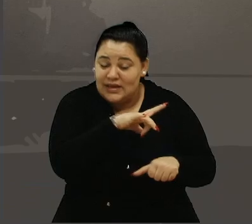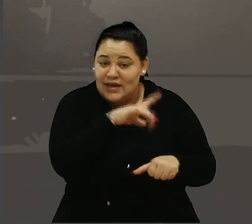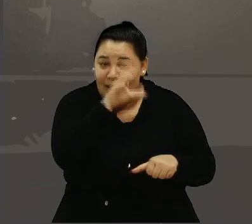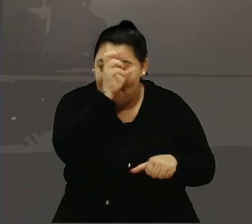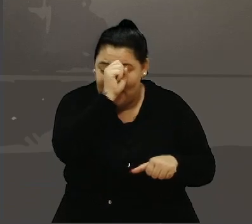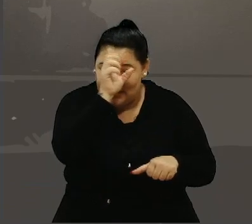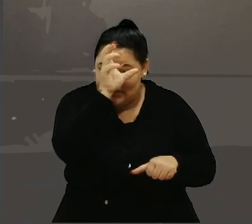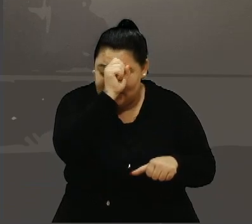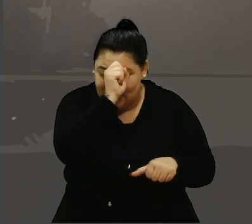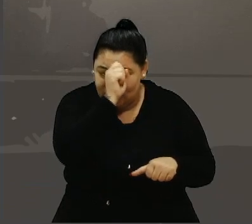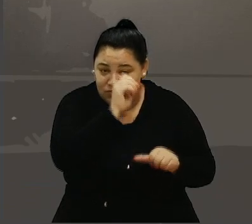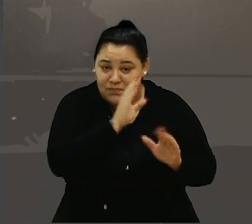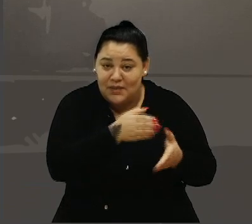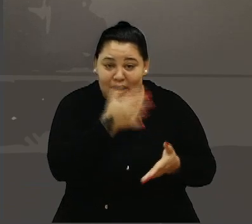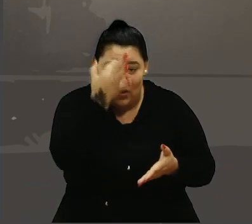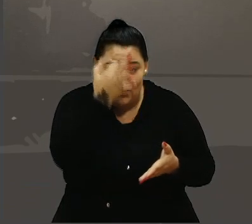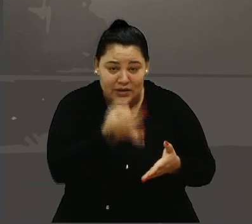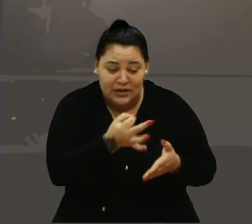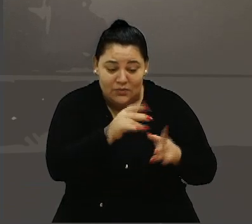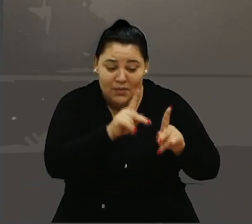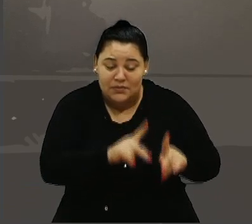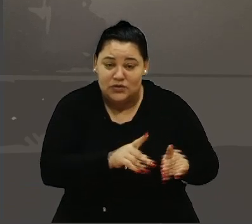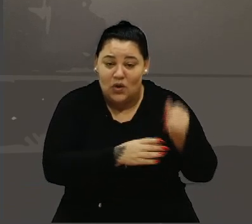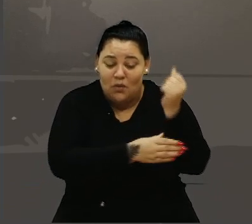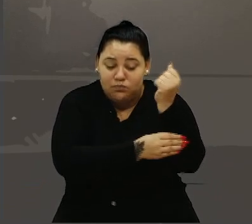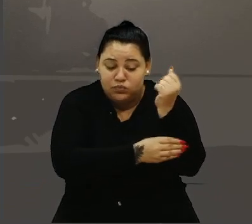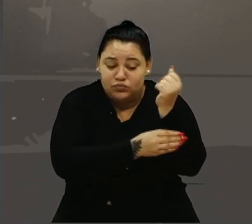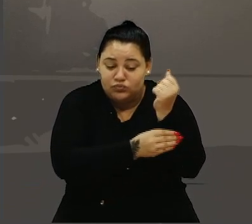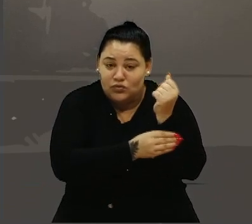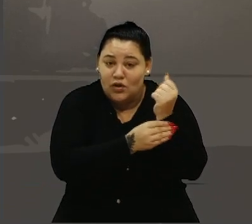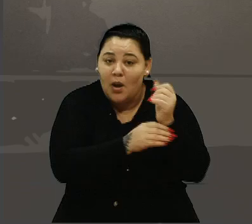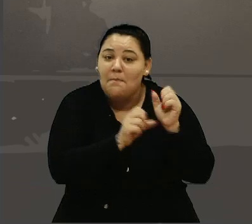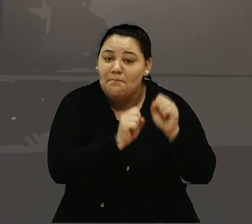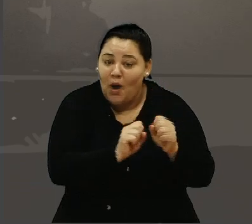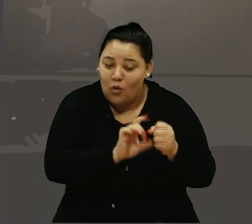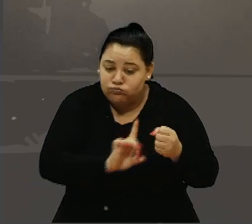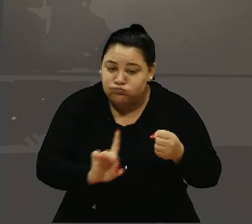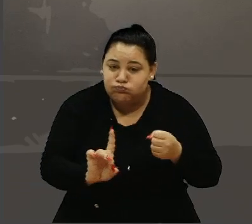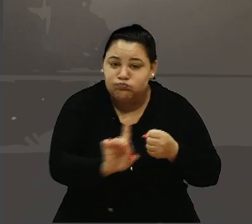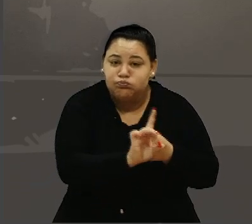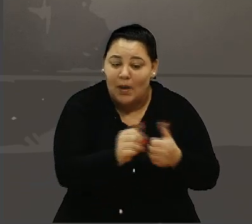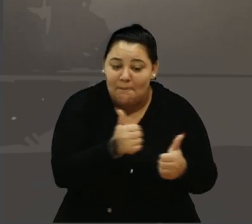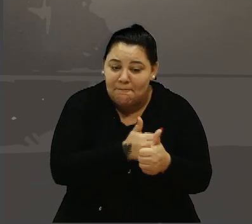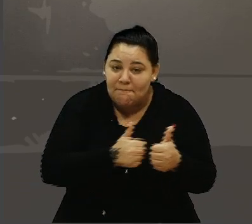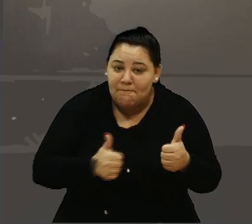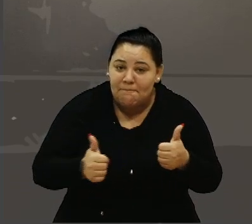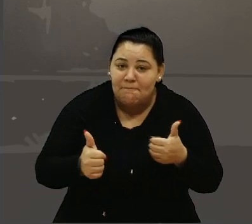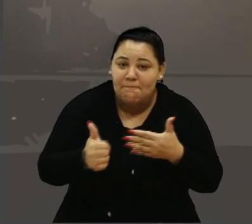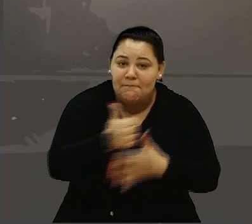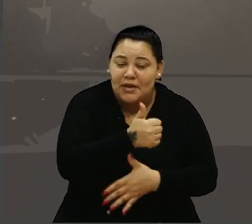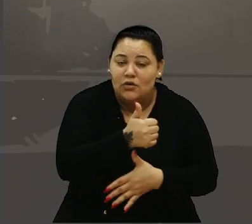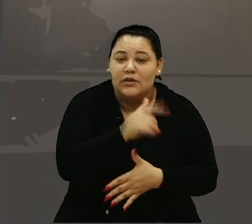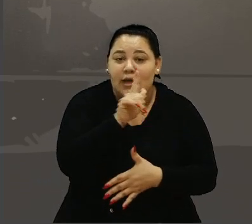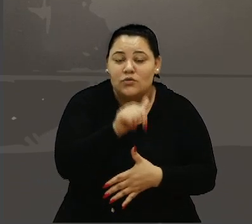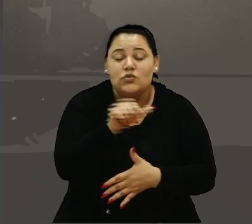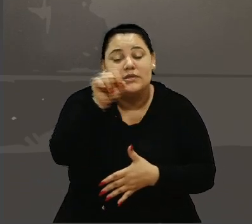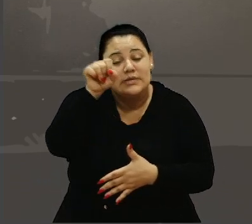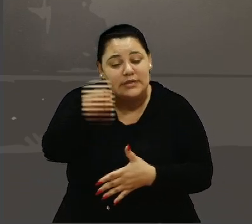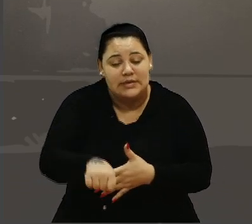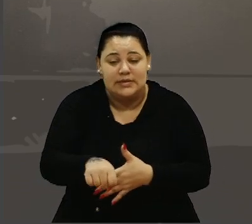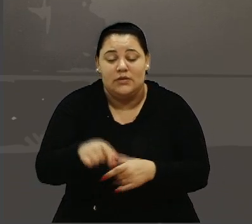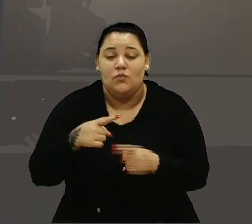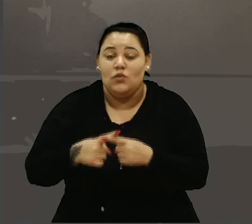pessoa fibromialgica pode sim passar na frente e ter seu atendimento prioritário, porque muitas vezes